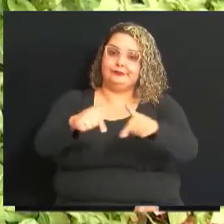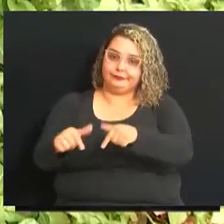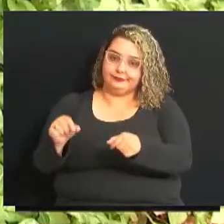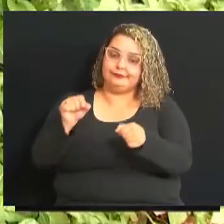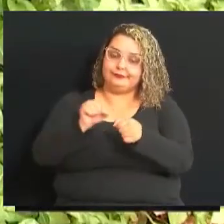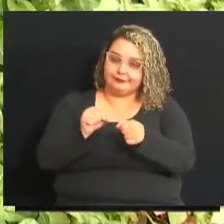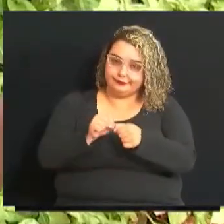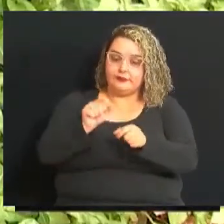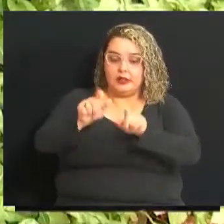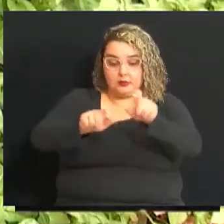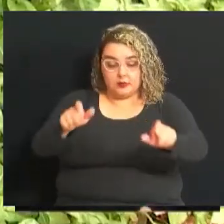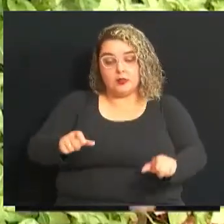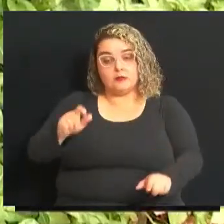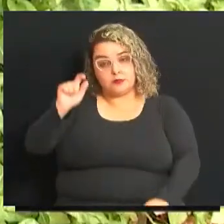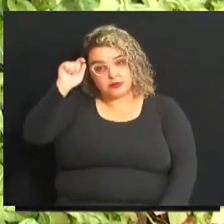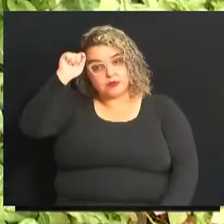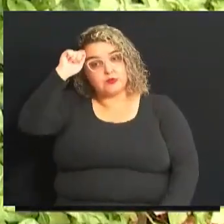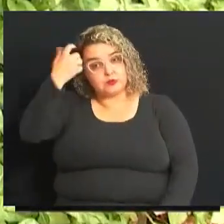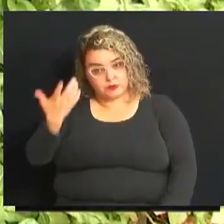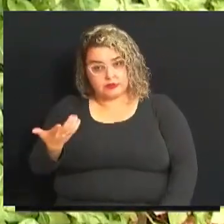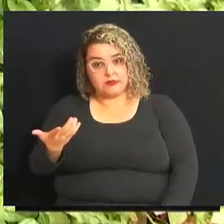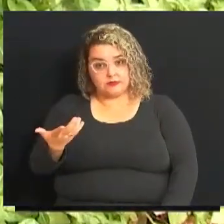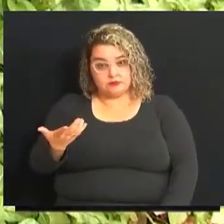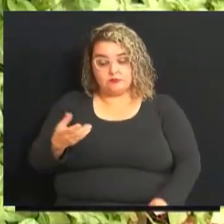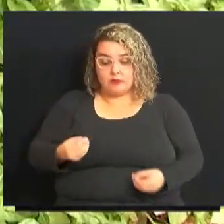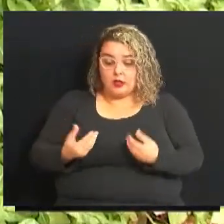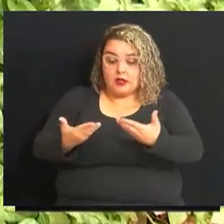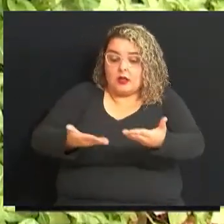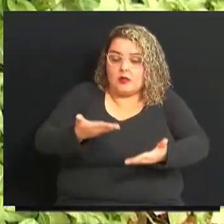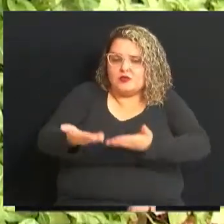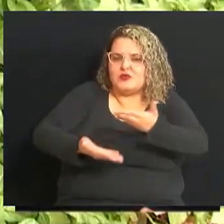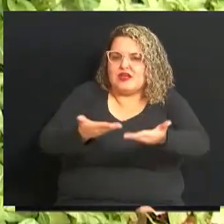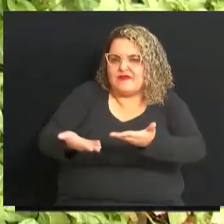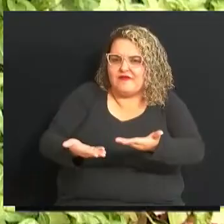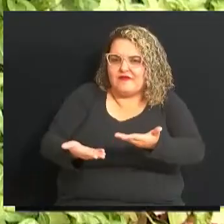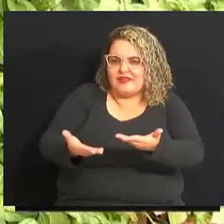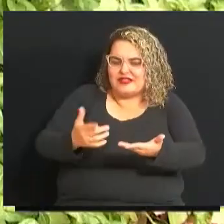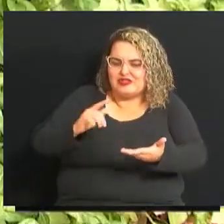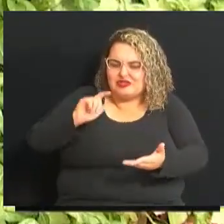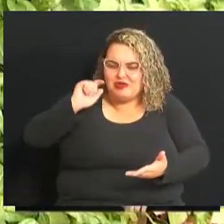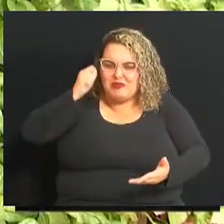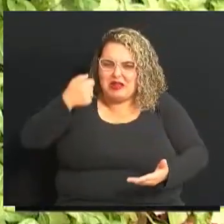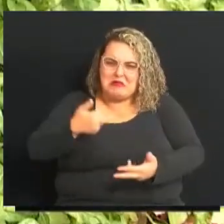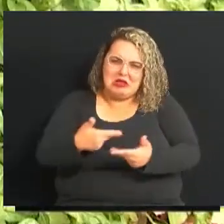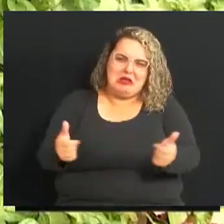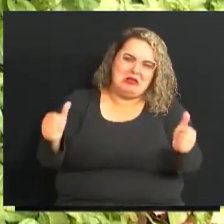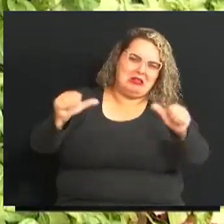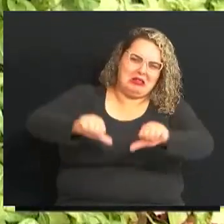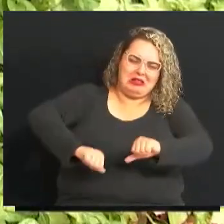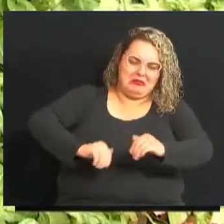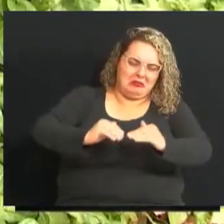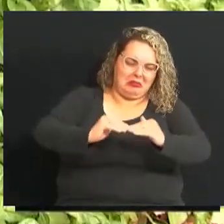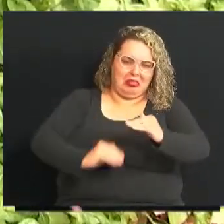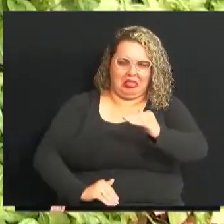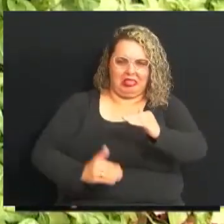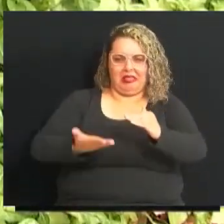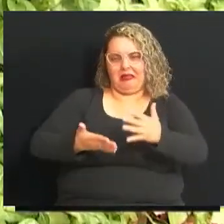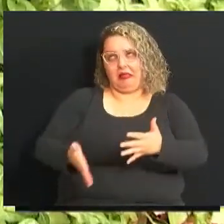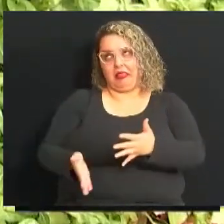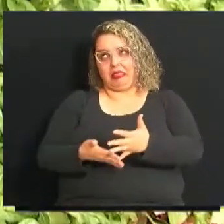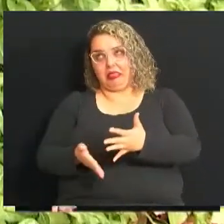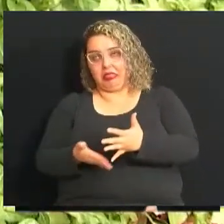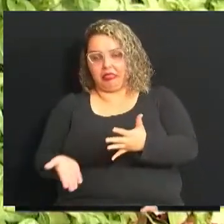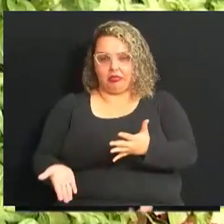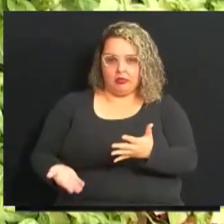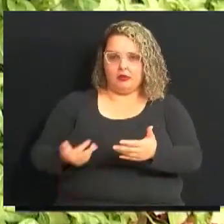pelas pessoas negras, né? E trazer o serviço de preto como se fosse uma coisa ruim, uma coisa inferior. Então, quando uma coisa não é